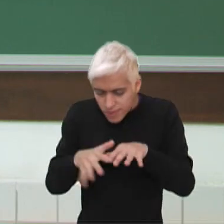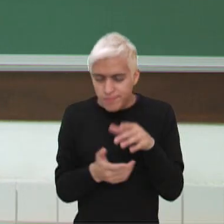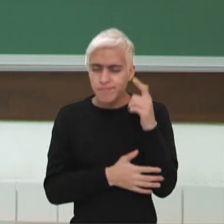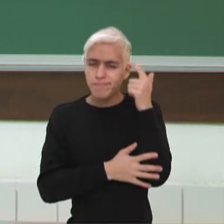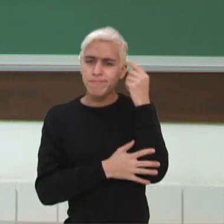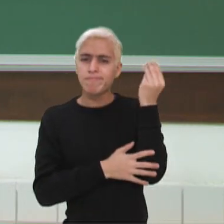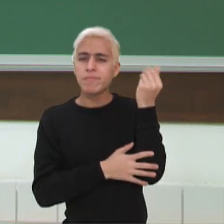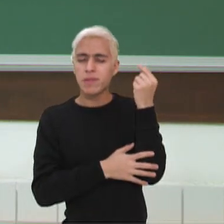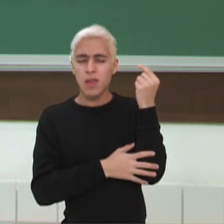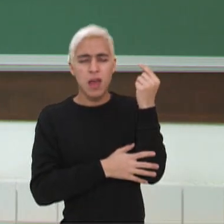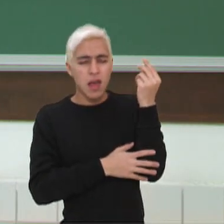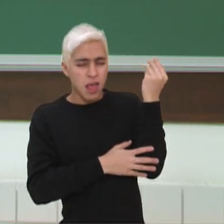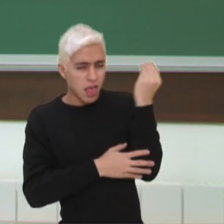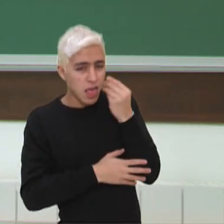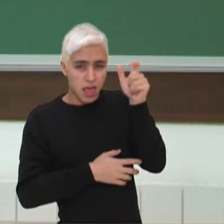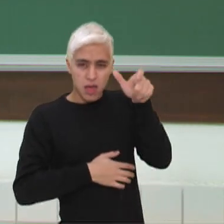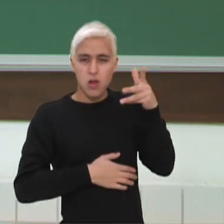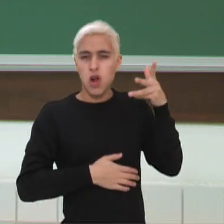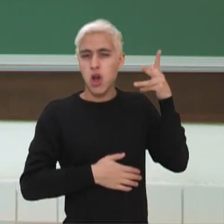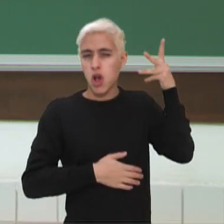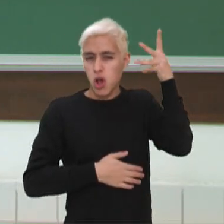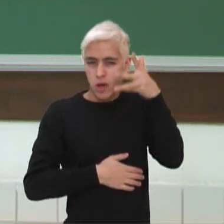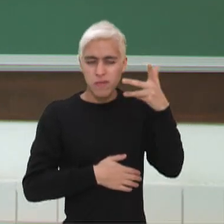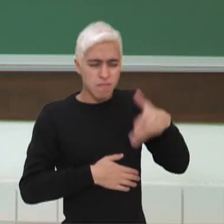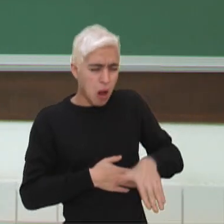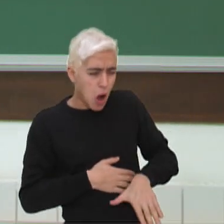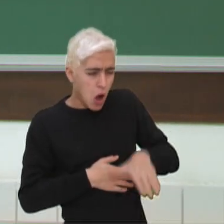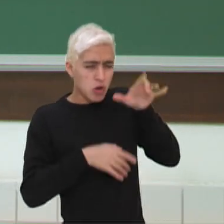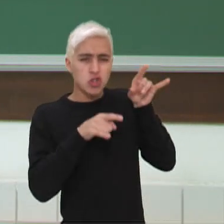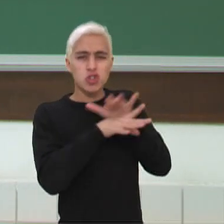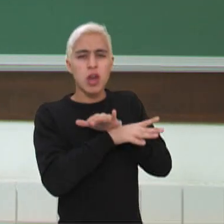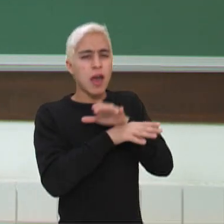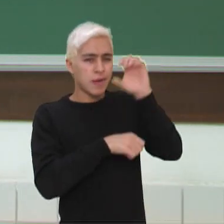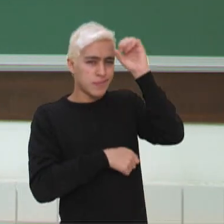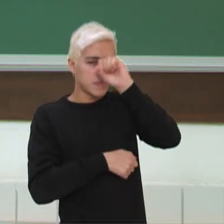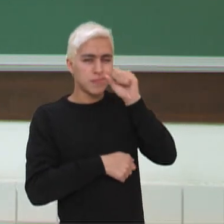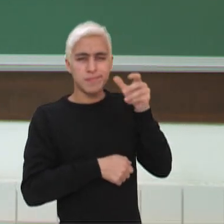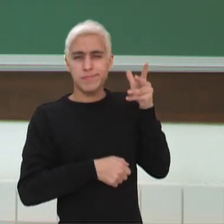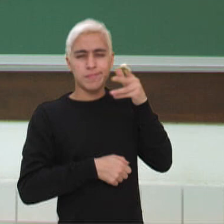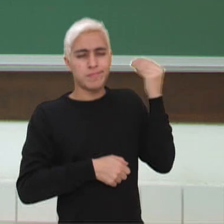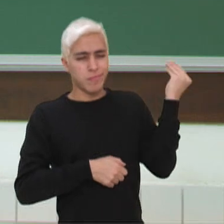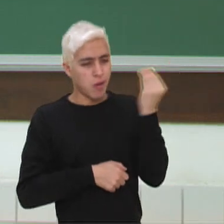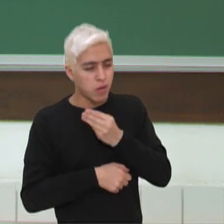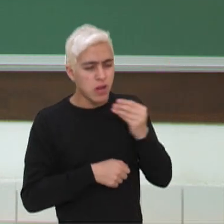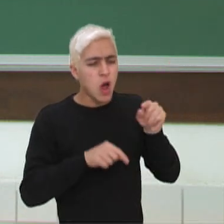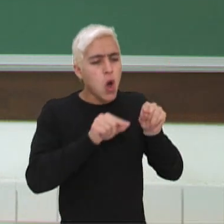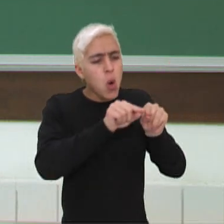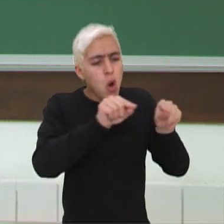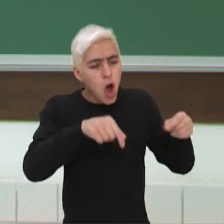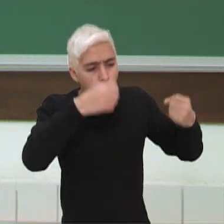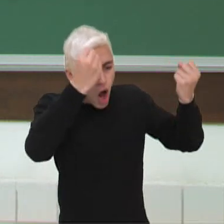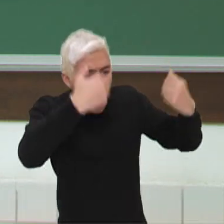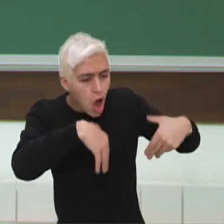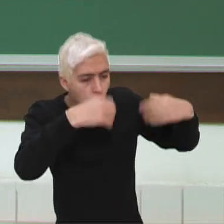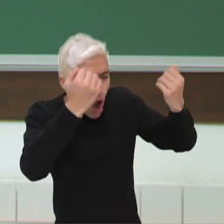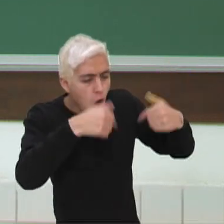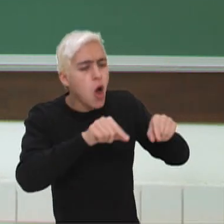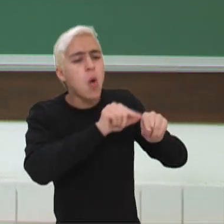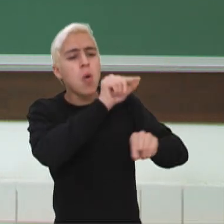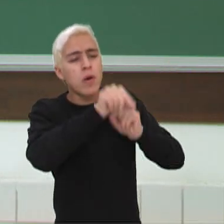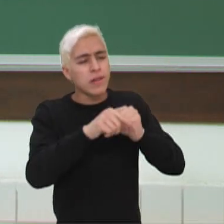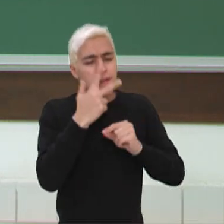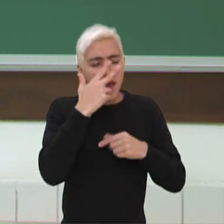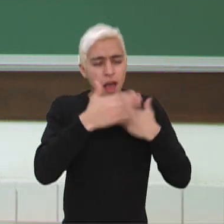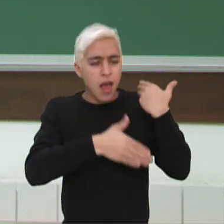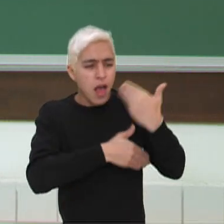a sua lábia, ele era criado desde pequeno para falar super bem, com seus argumentos conseguiu convencer os cidadãos